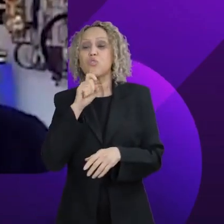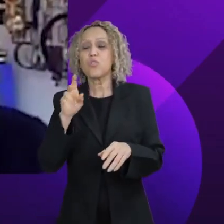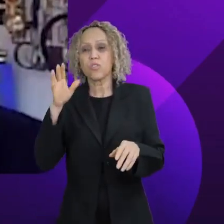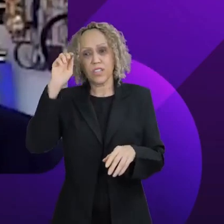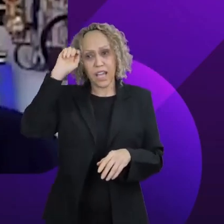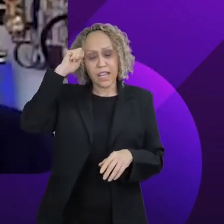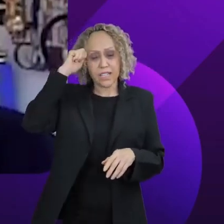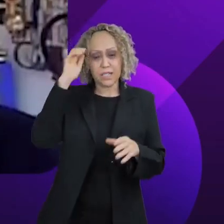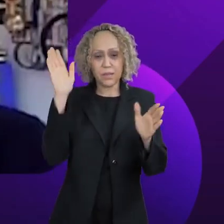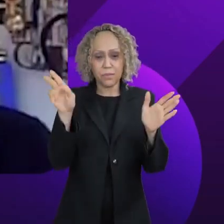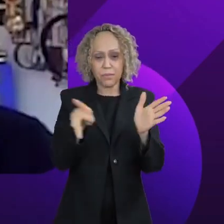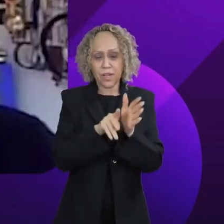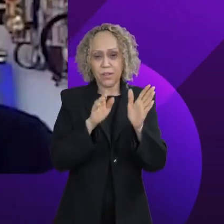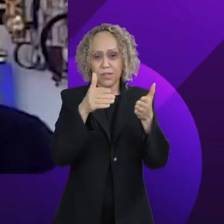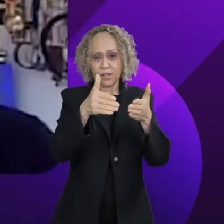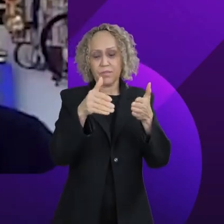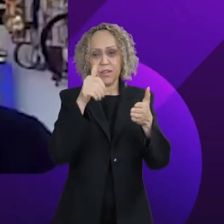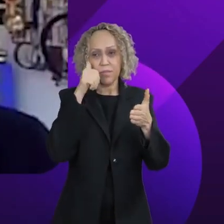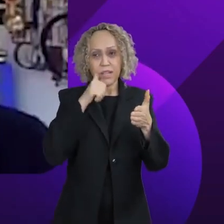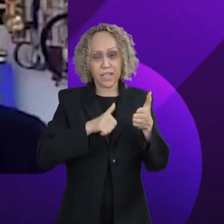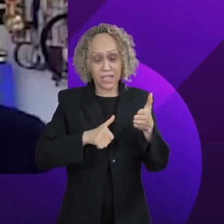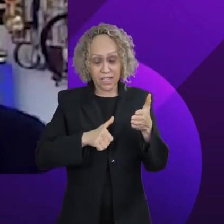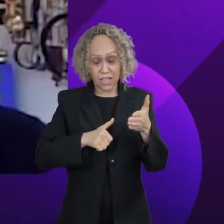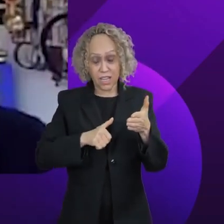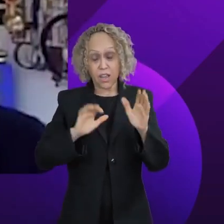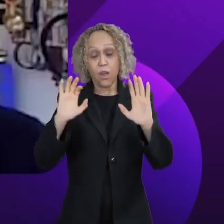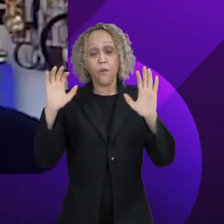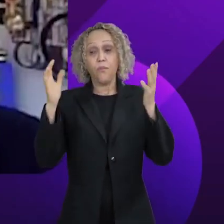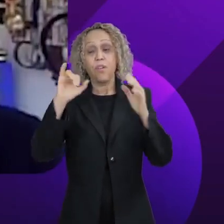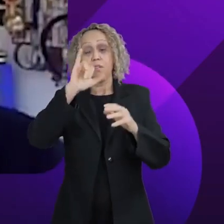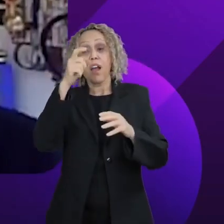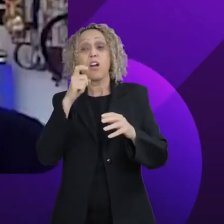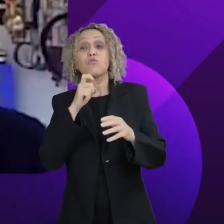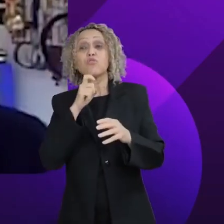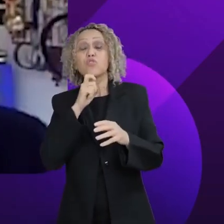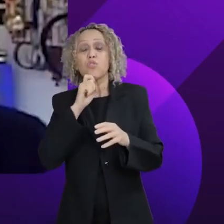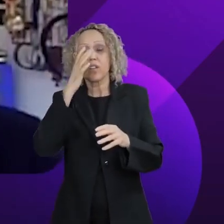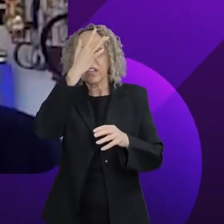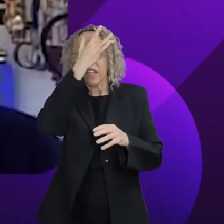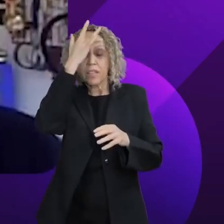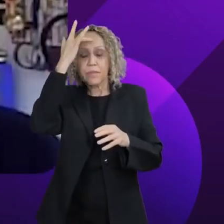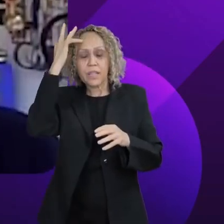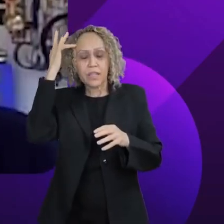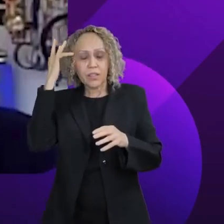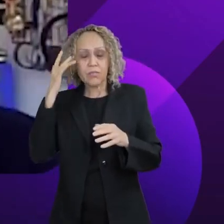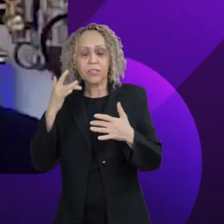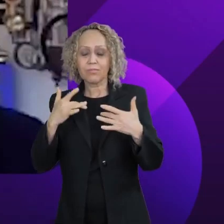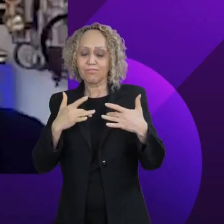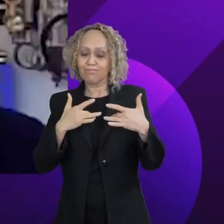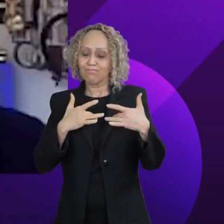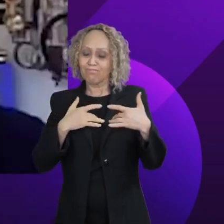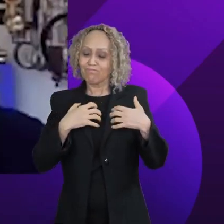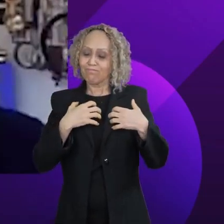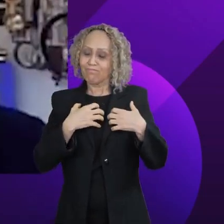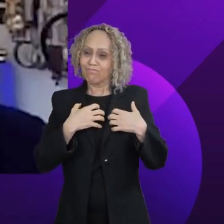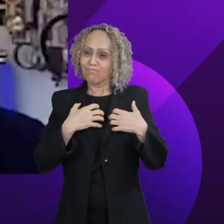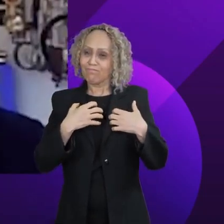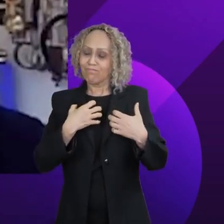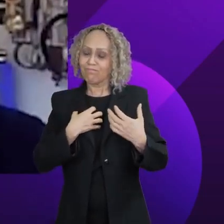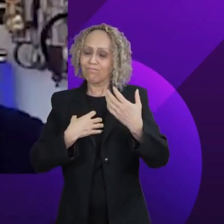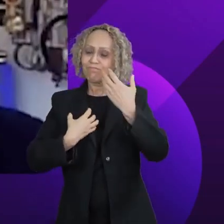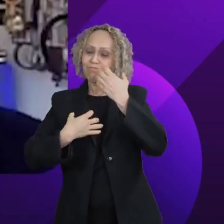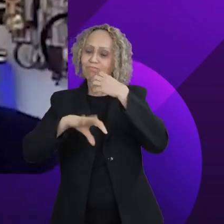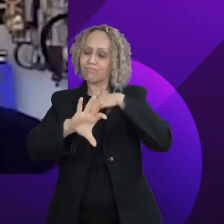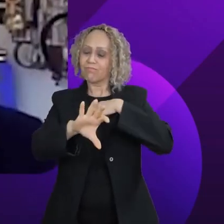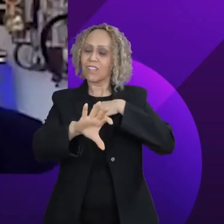viva as pessoas que se solidarizam com a